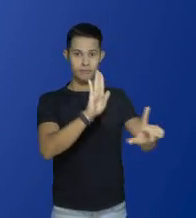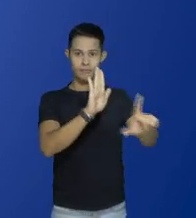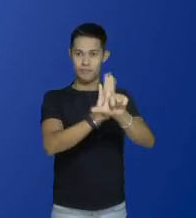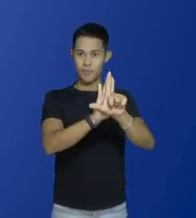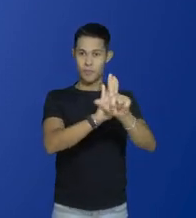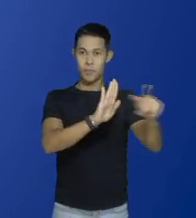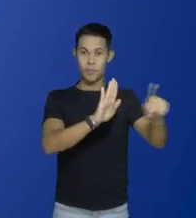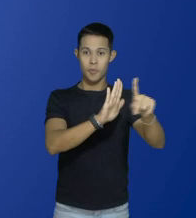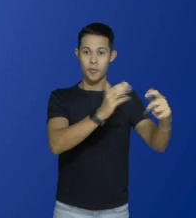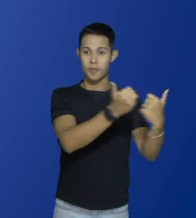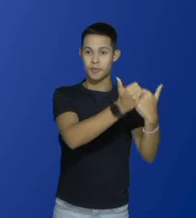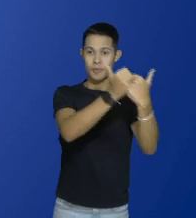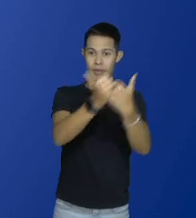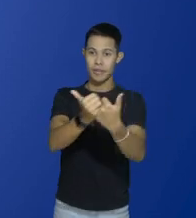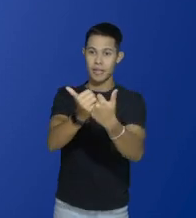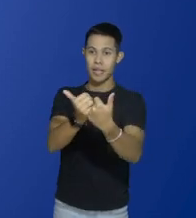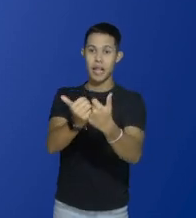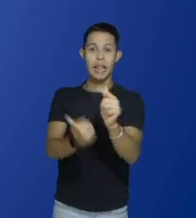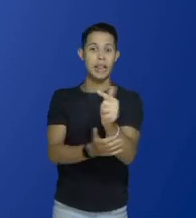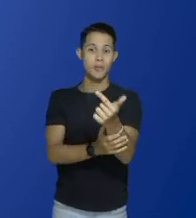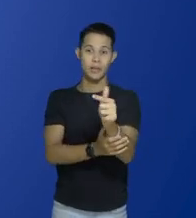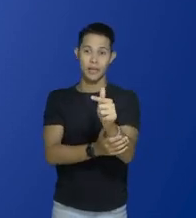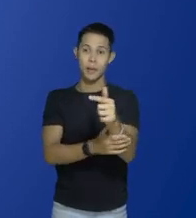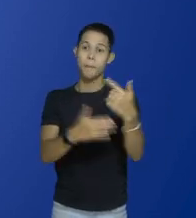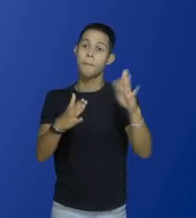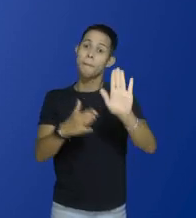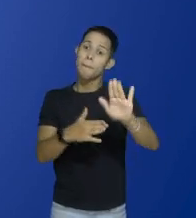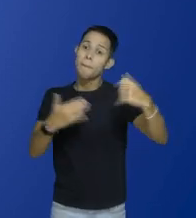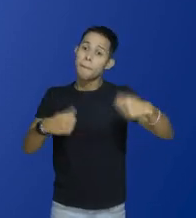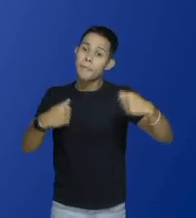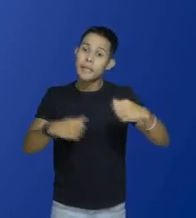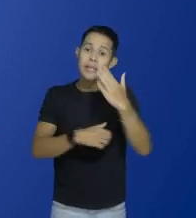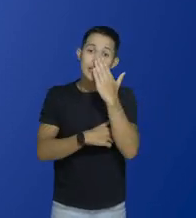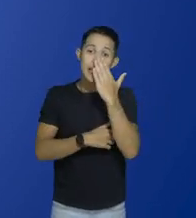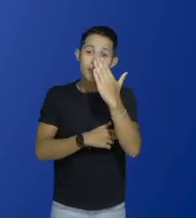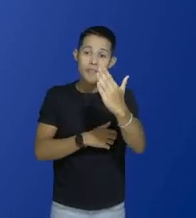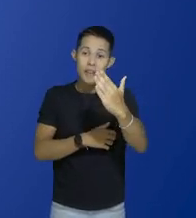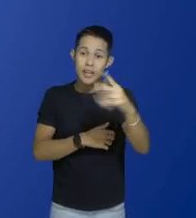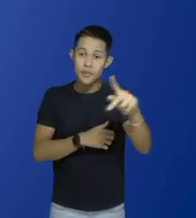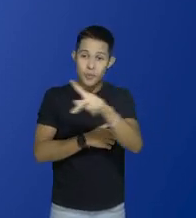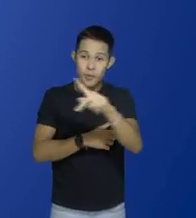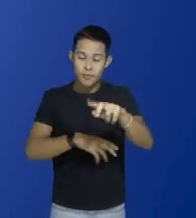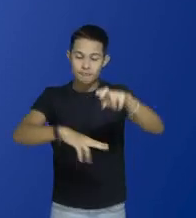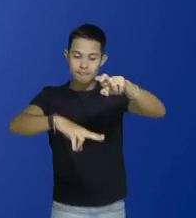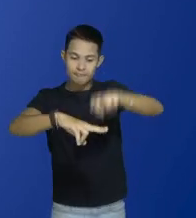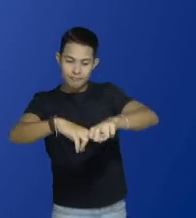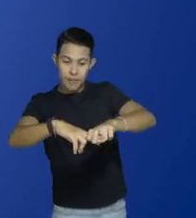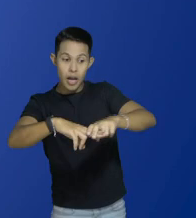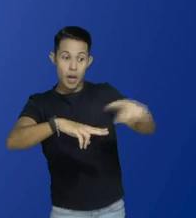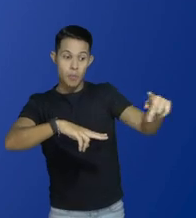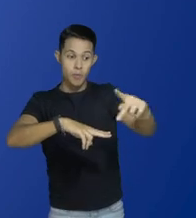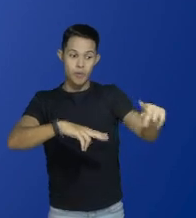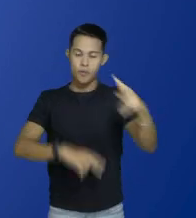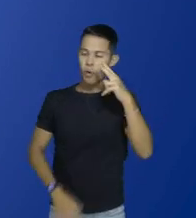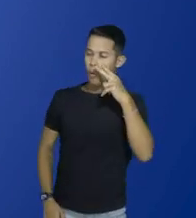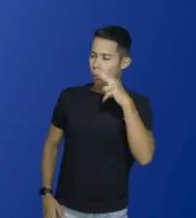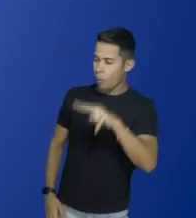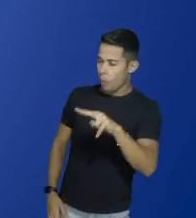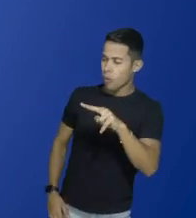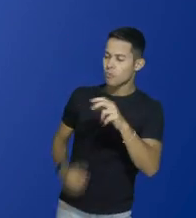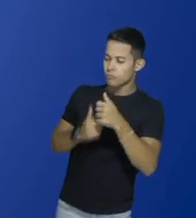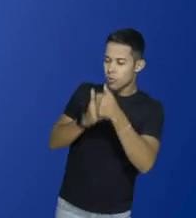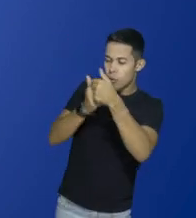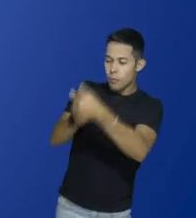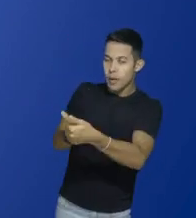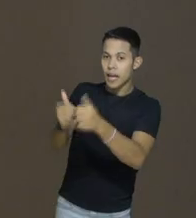sendo medicada, ela consegue, só que ela tem que sentar na frente do professor, o professor tem que ficar de olho, ajudar ele a se organizar, não é esse caderno,